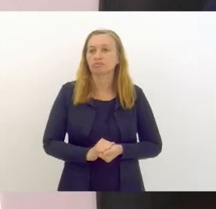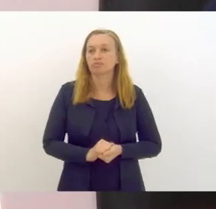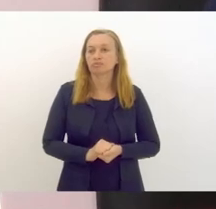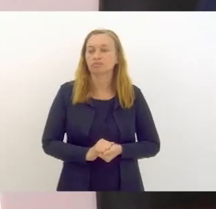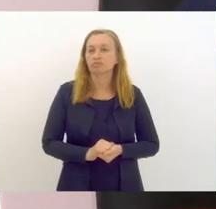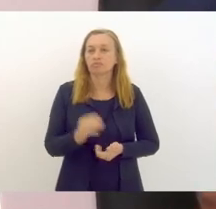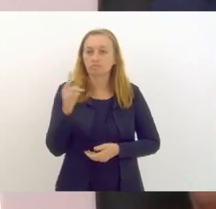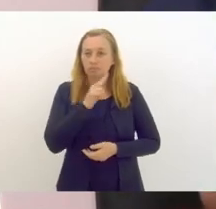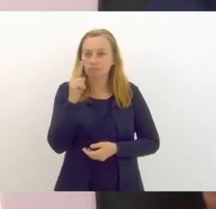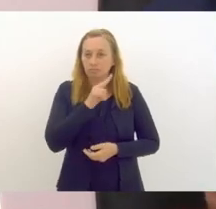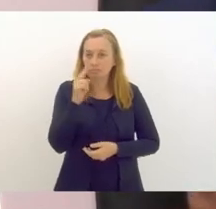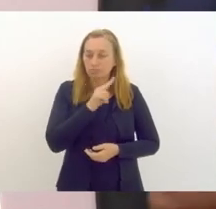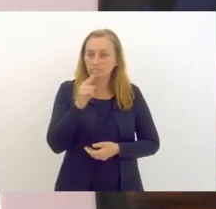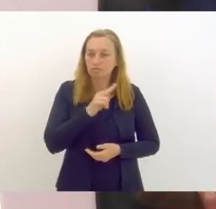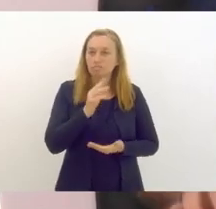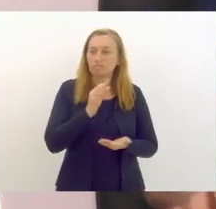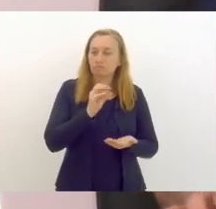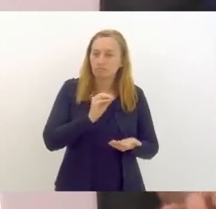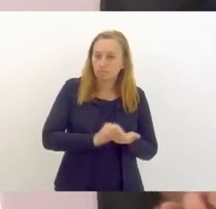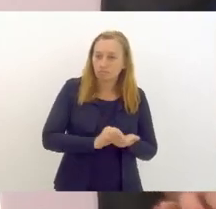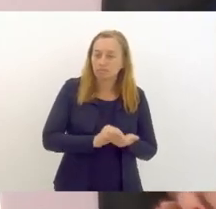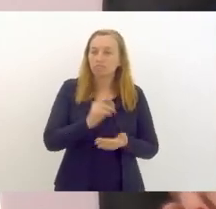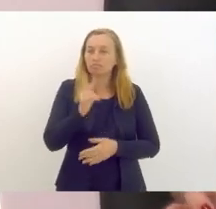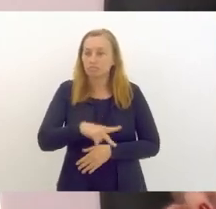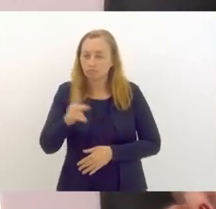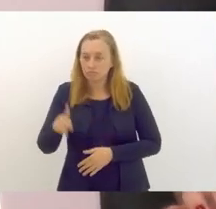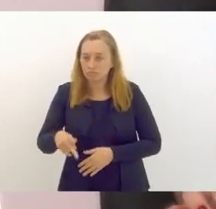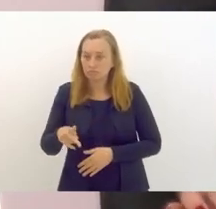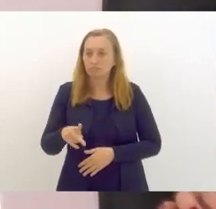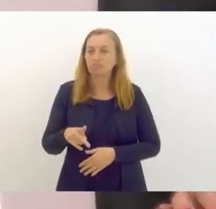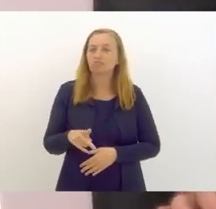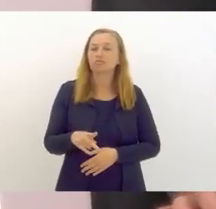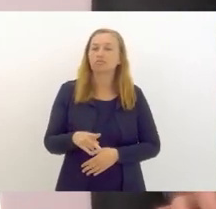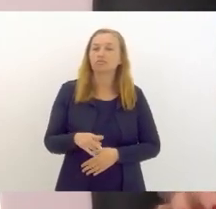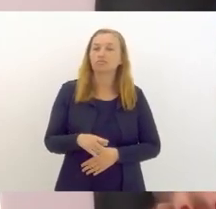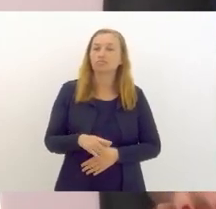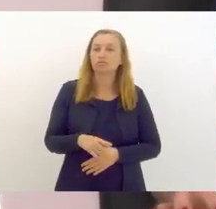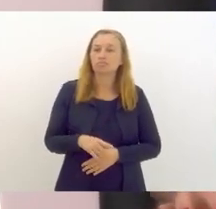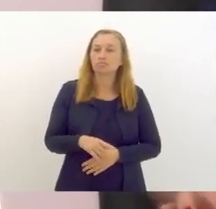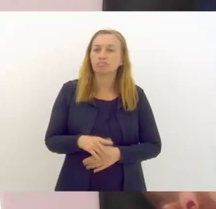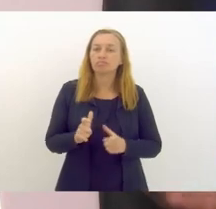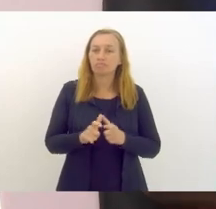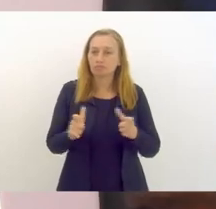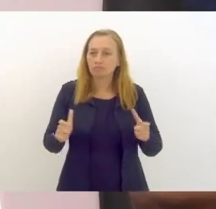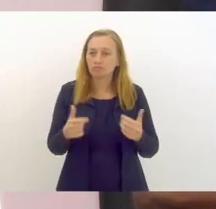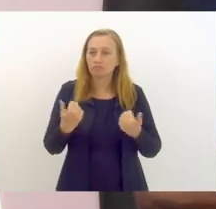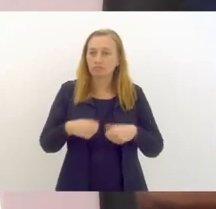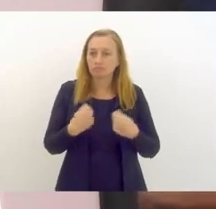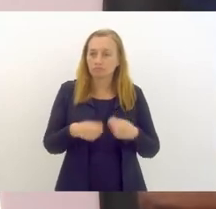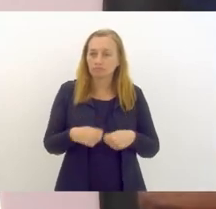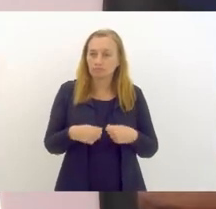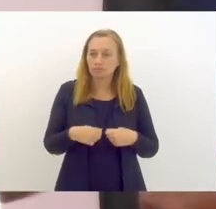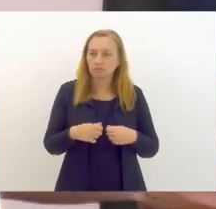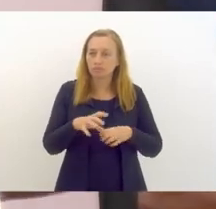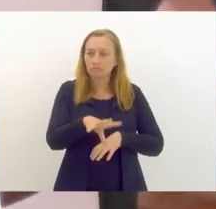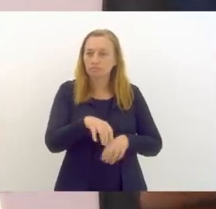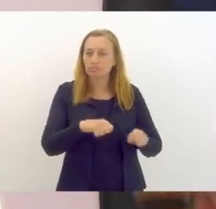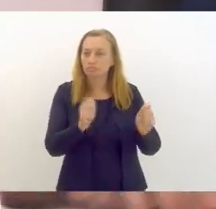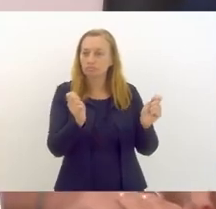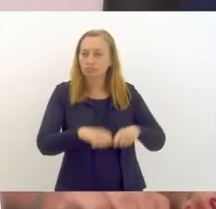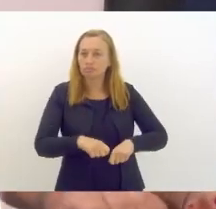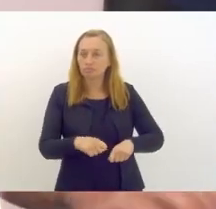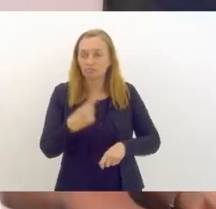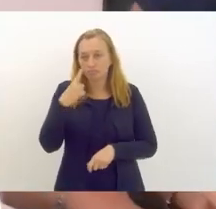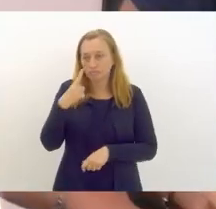assim, rapidinho, a questão da falta de profissionais e professores, né, os colegas falaram, tem sido muito grande. A gente precisa de uma capacitação. A gente vê